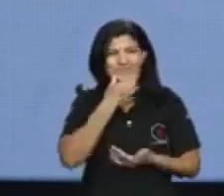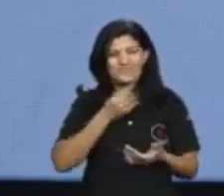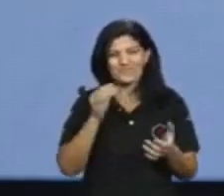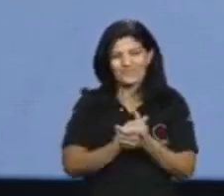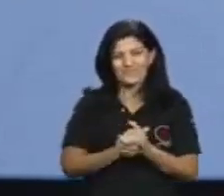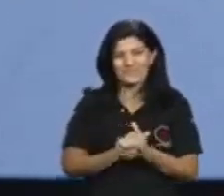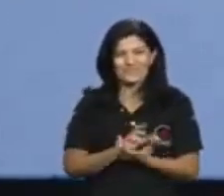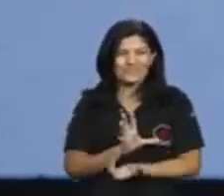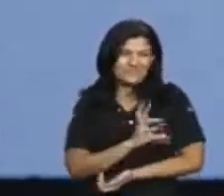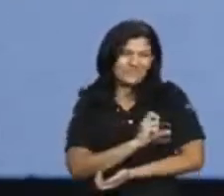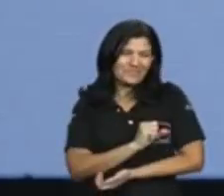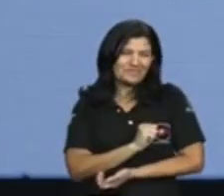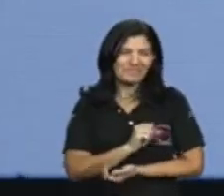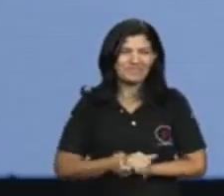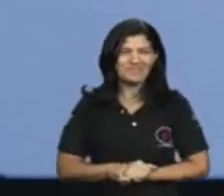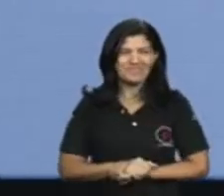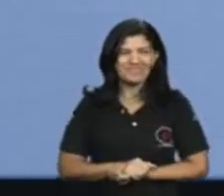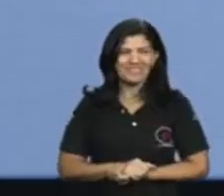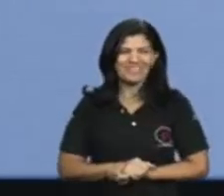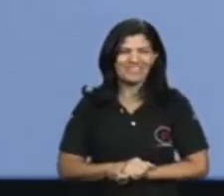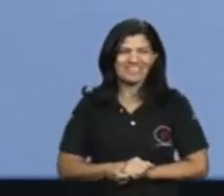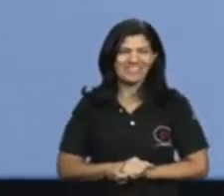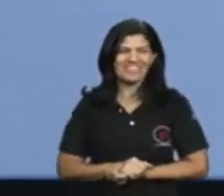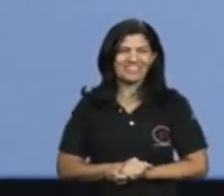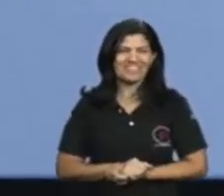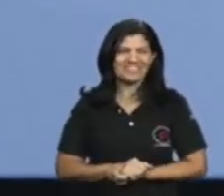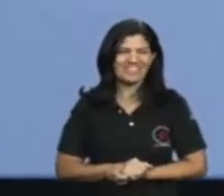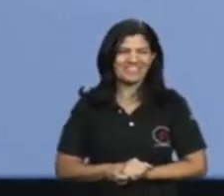gente. Esse JB.